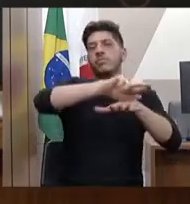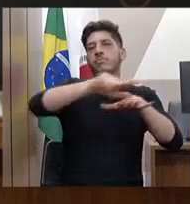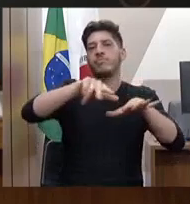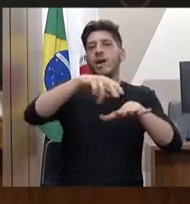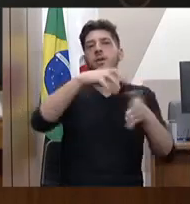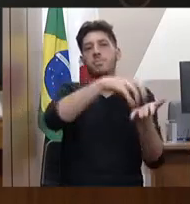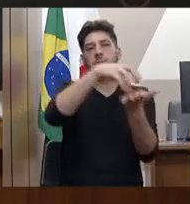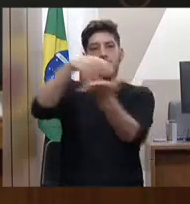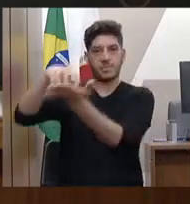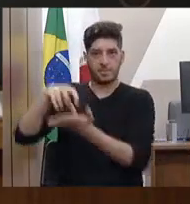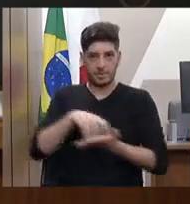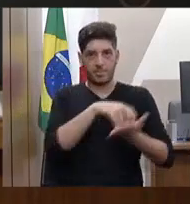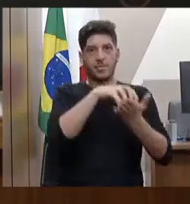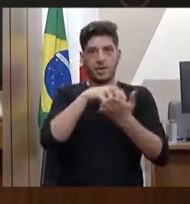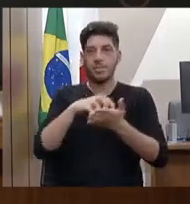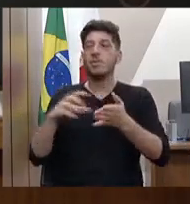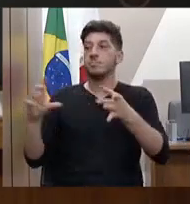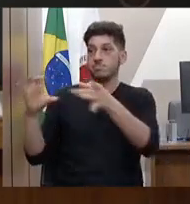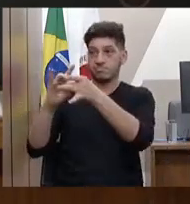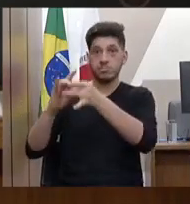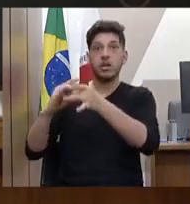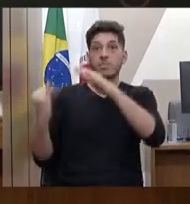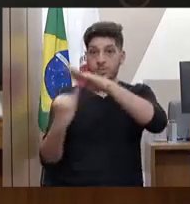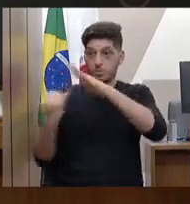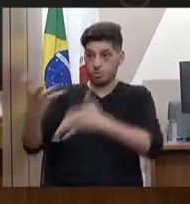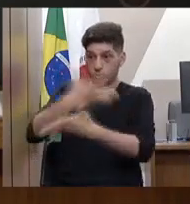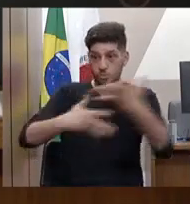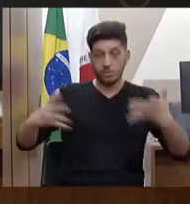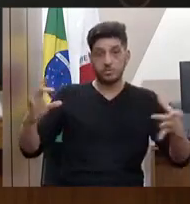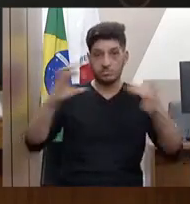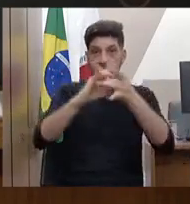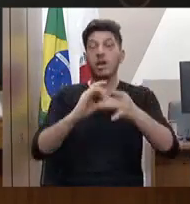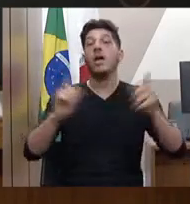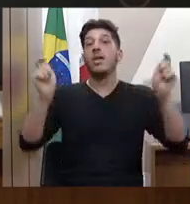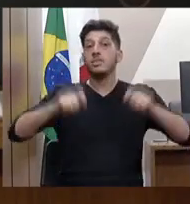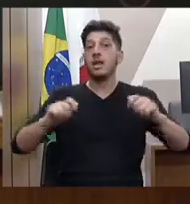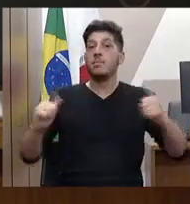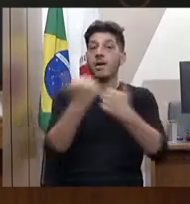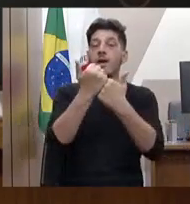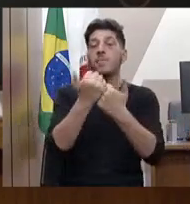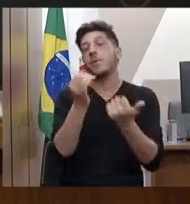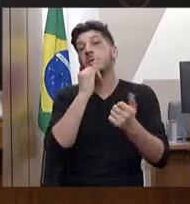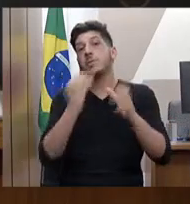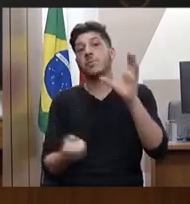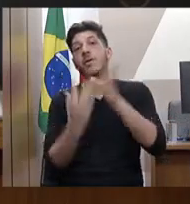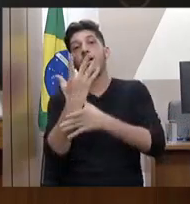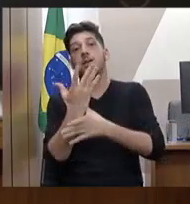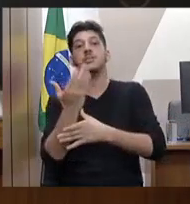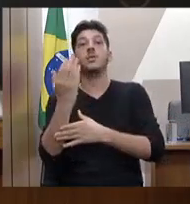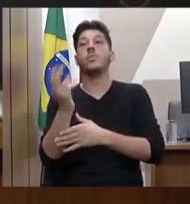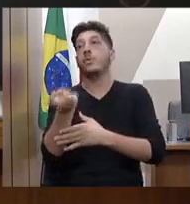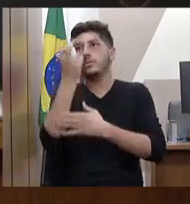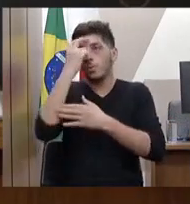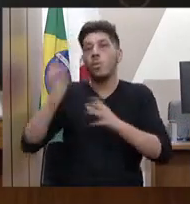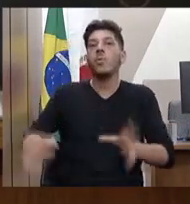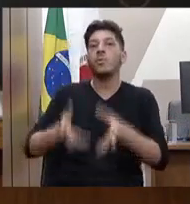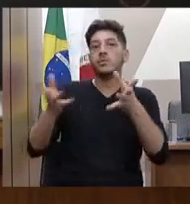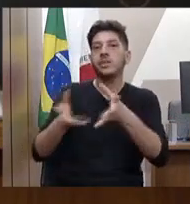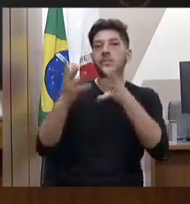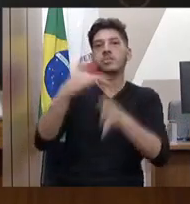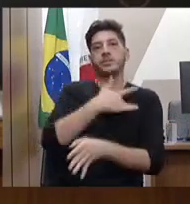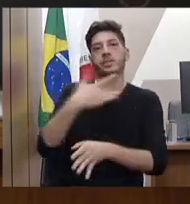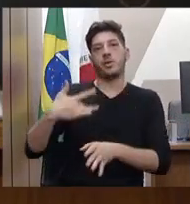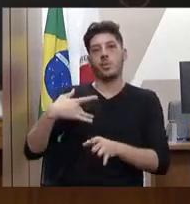de forma interinstitucional setores que possam auxiliar na criação dessa cultura de saúde